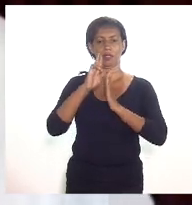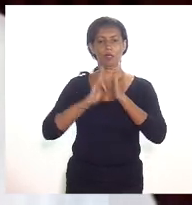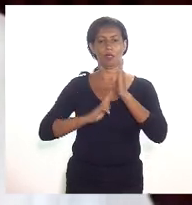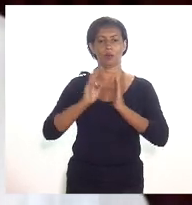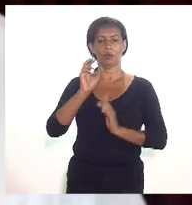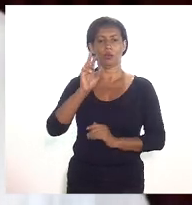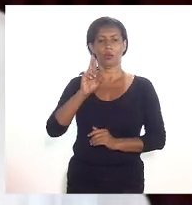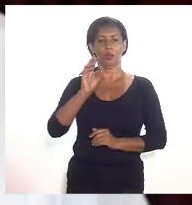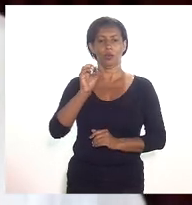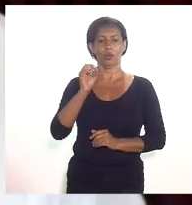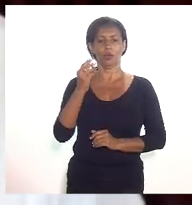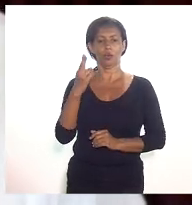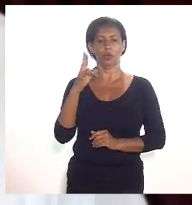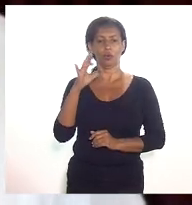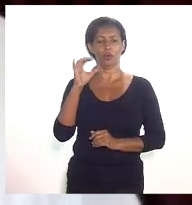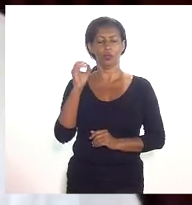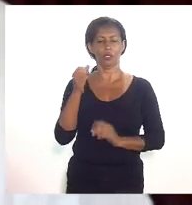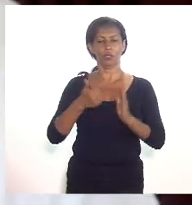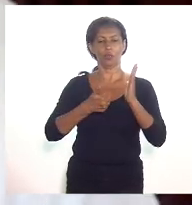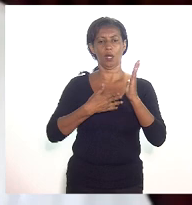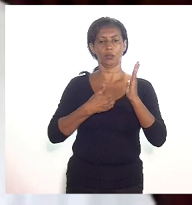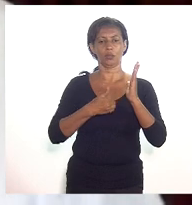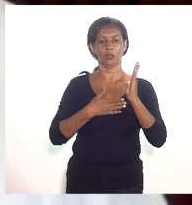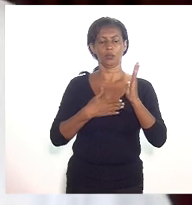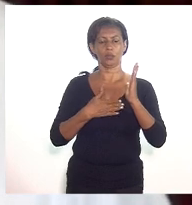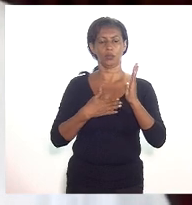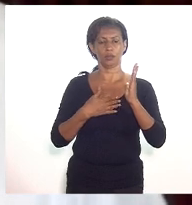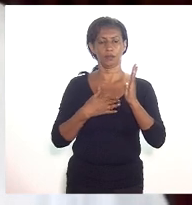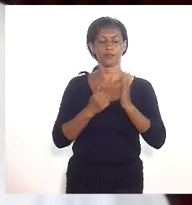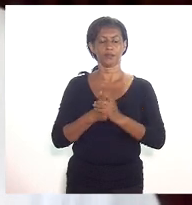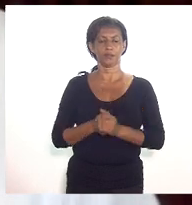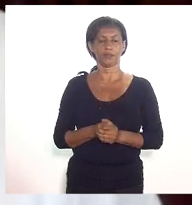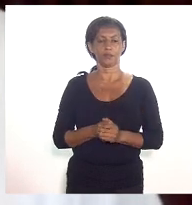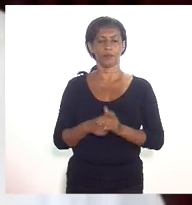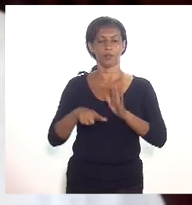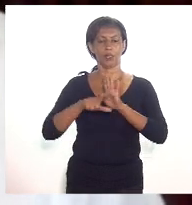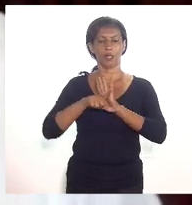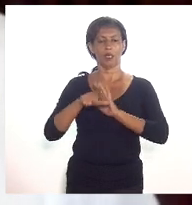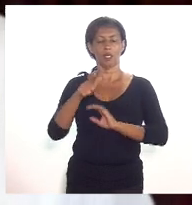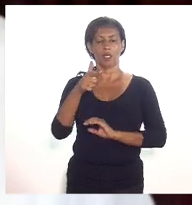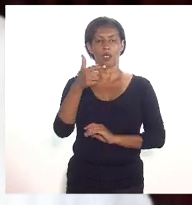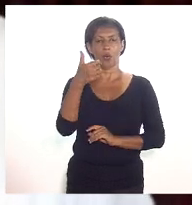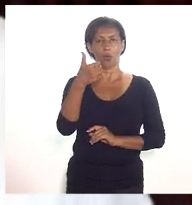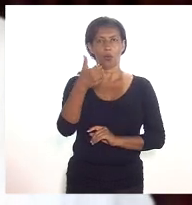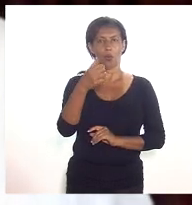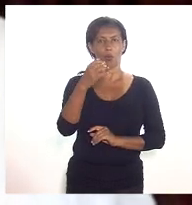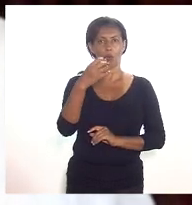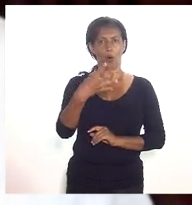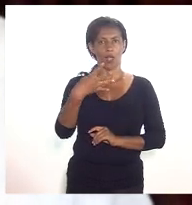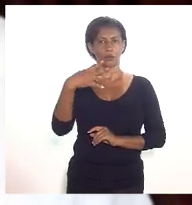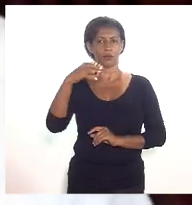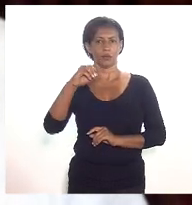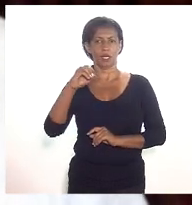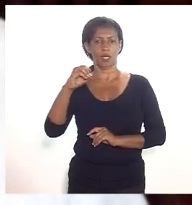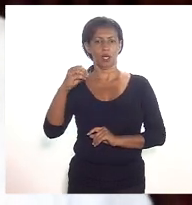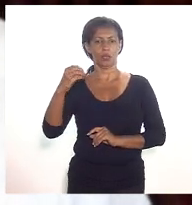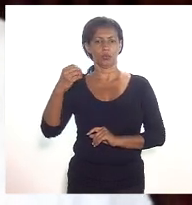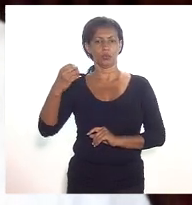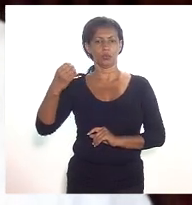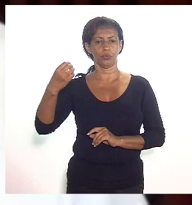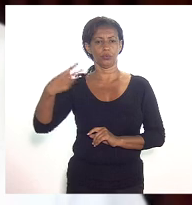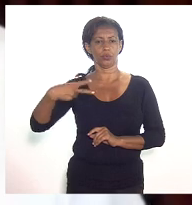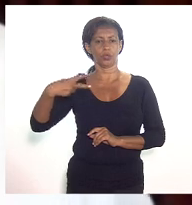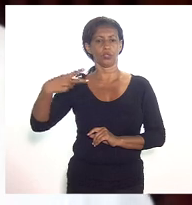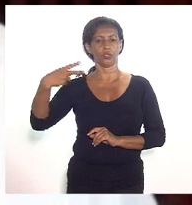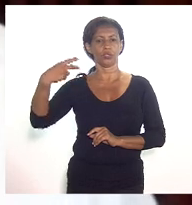Amorim, 14 da pauta. Emendas de plenário ao projeto de lei 402/2015, autoria do deputado Renato Cozzolino, o parecer